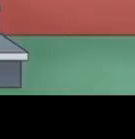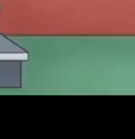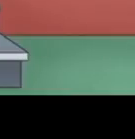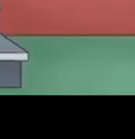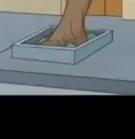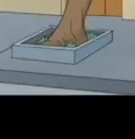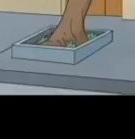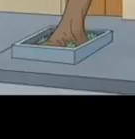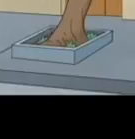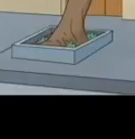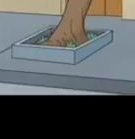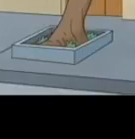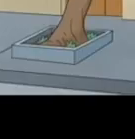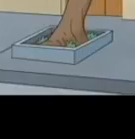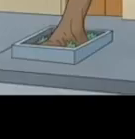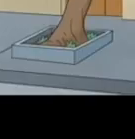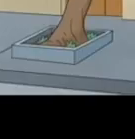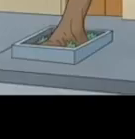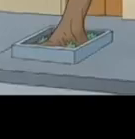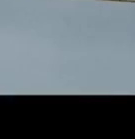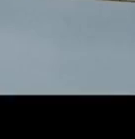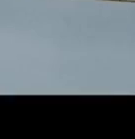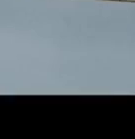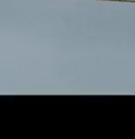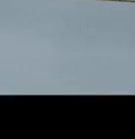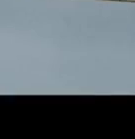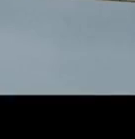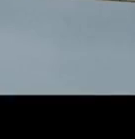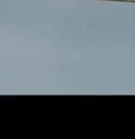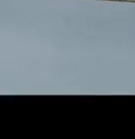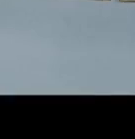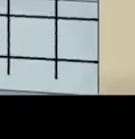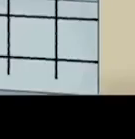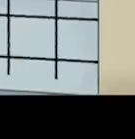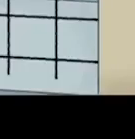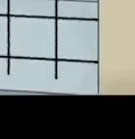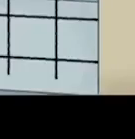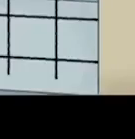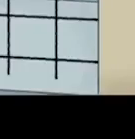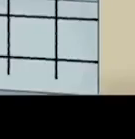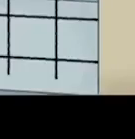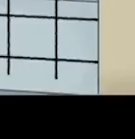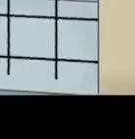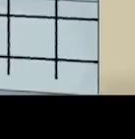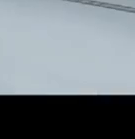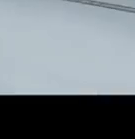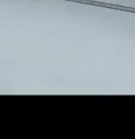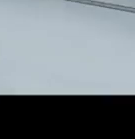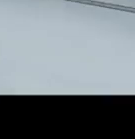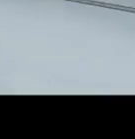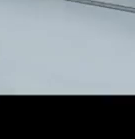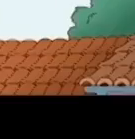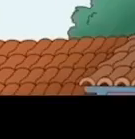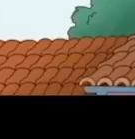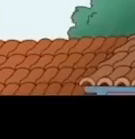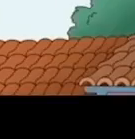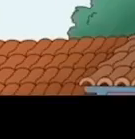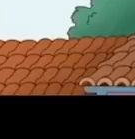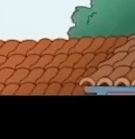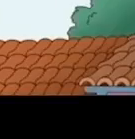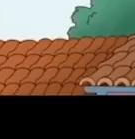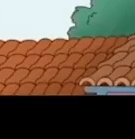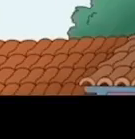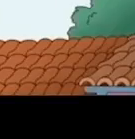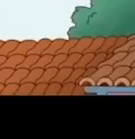visitar? Que lugar nós vamos conhecer? Criançada do Brasil,